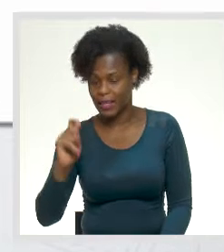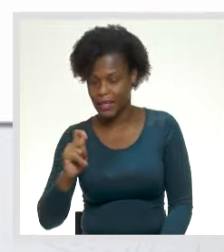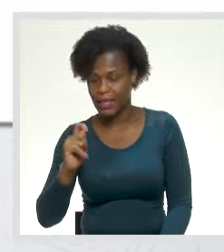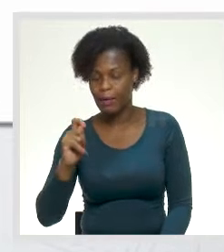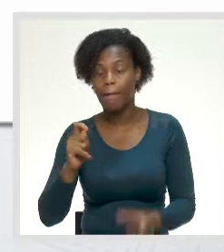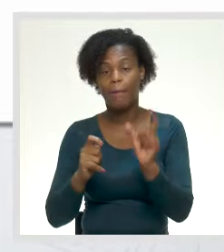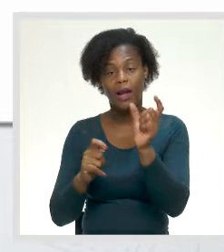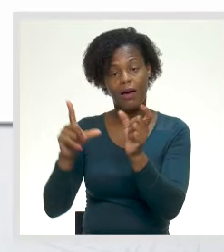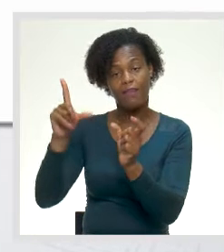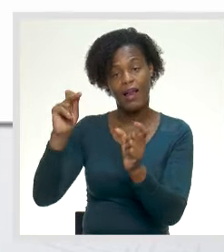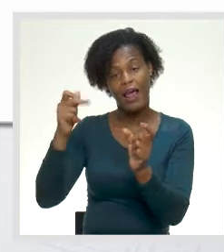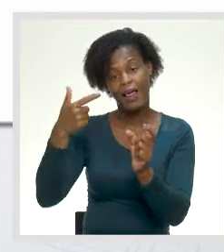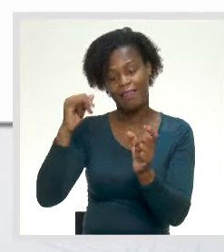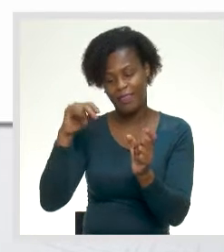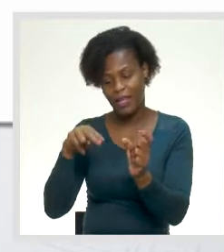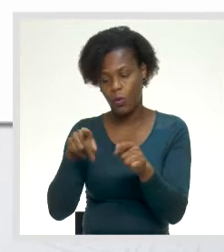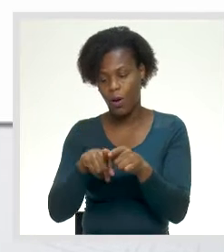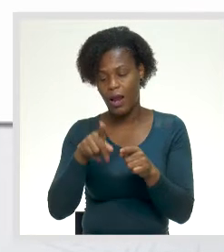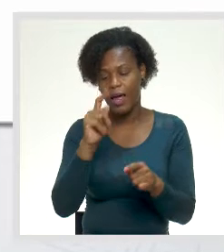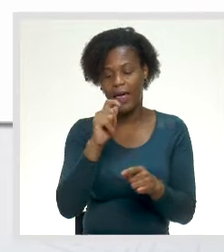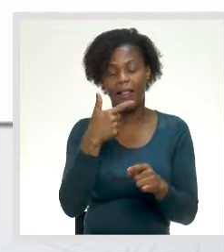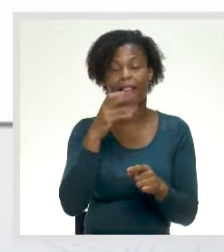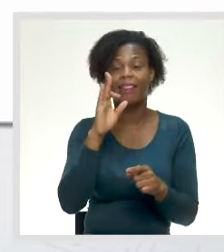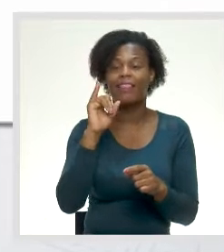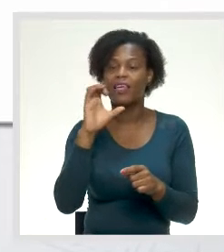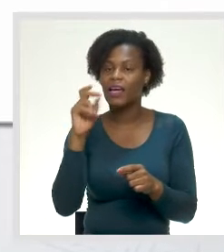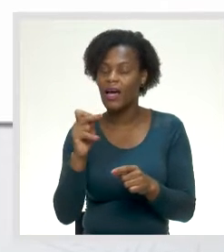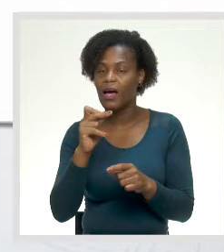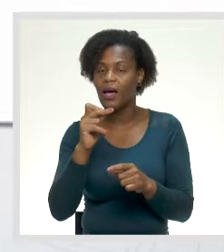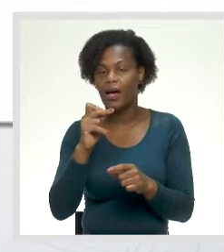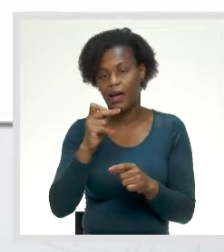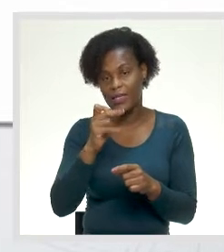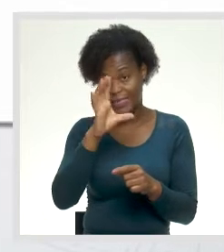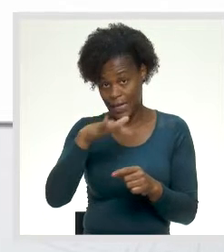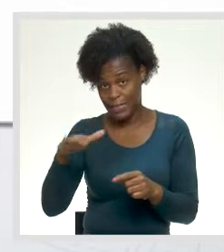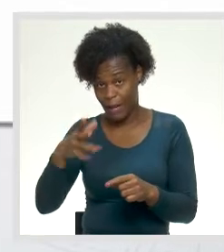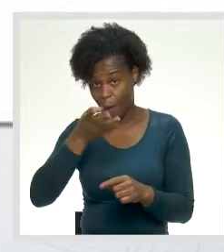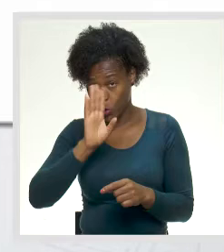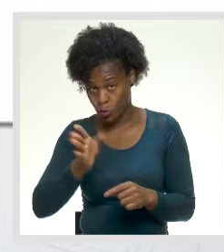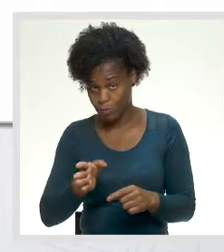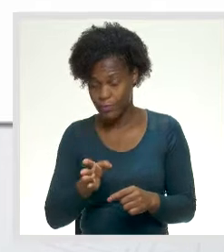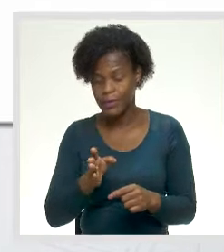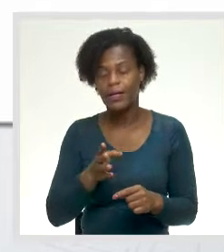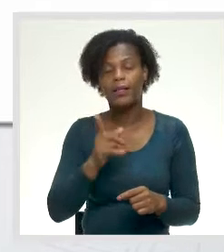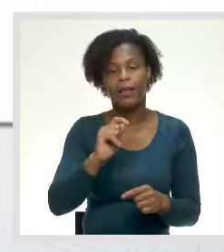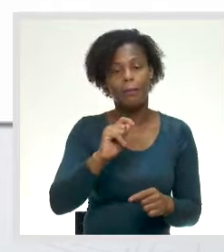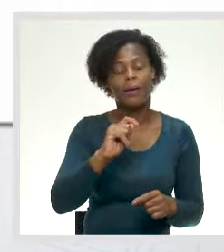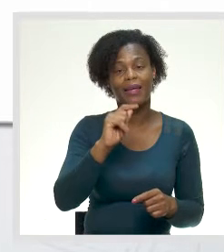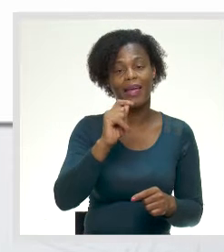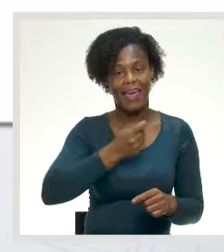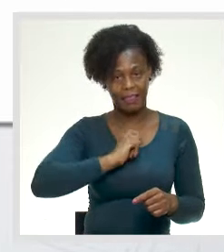latino ética, que significa ciência dos costumes. Ética é ainda, em